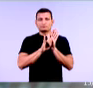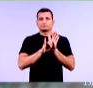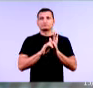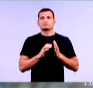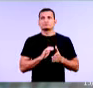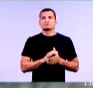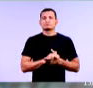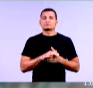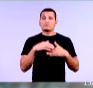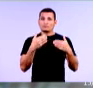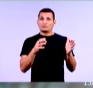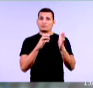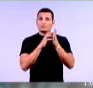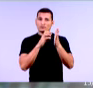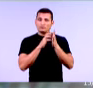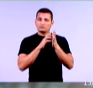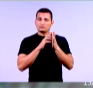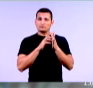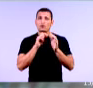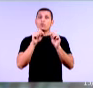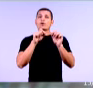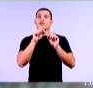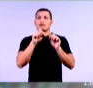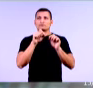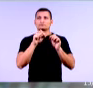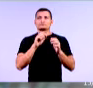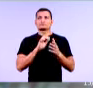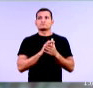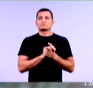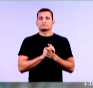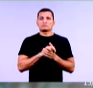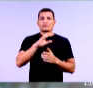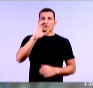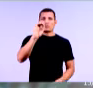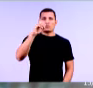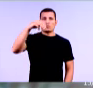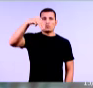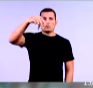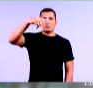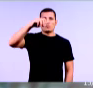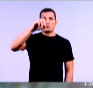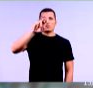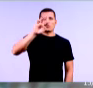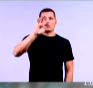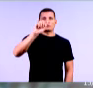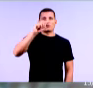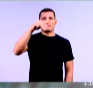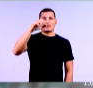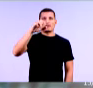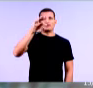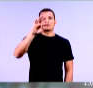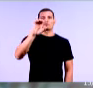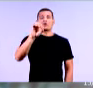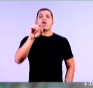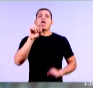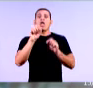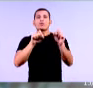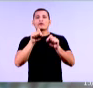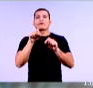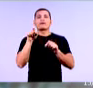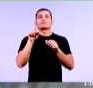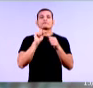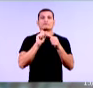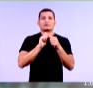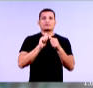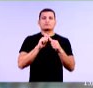Então, as características diz o que ele é. O comportamento, gente, diz o que ele faz, né?